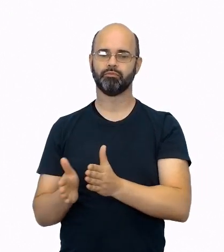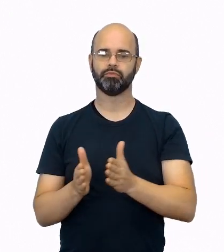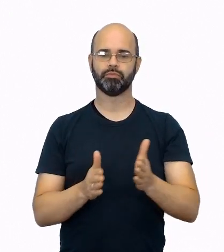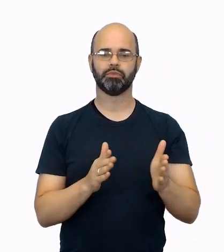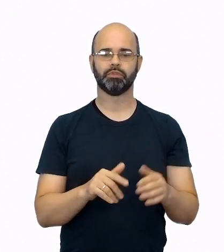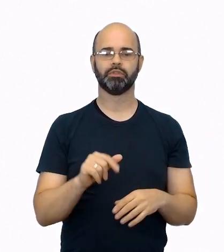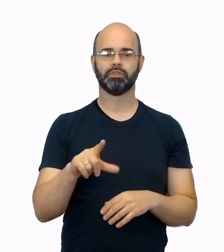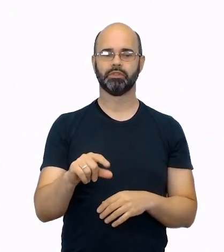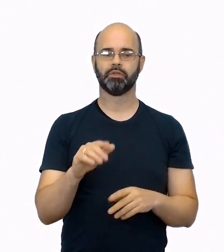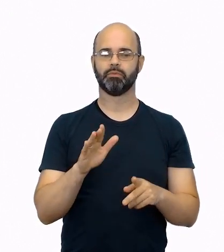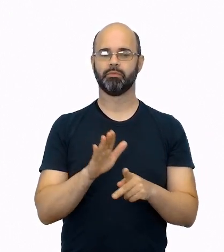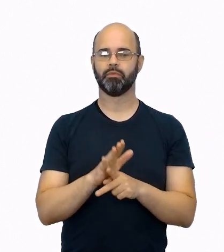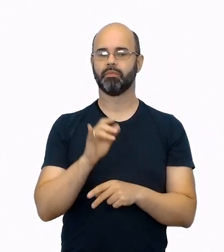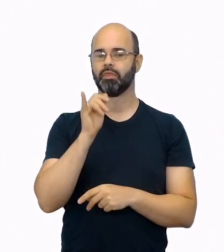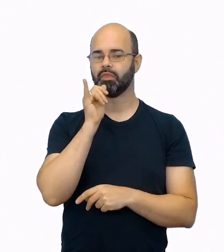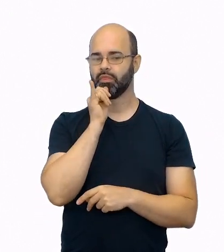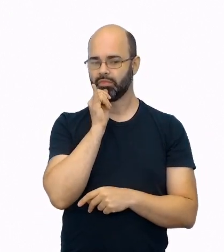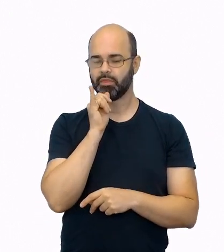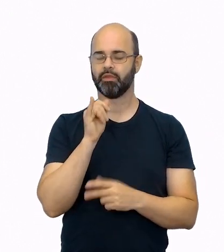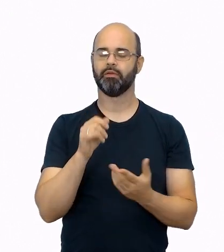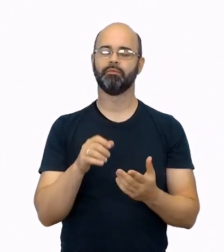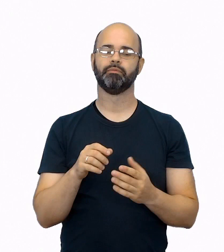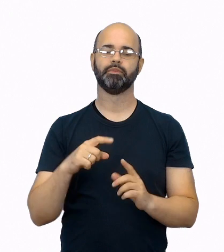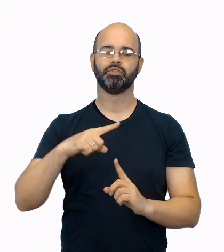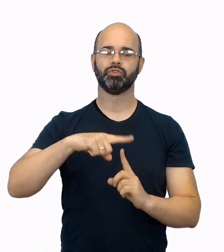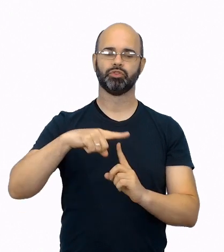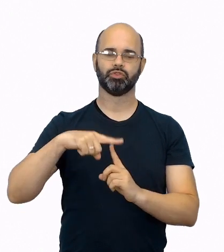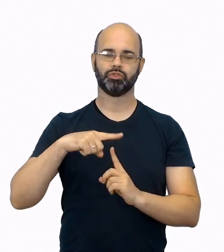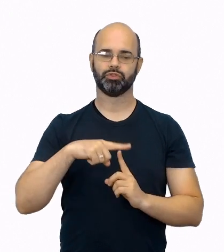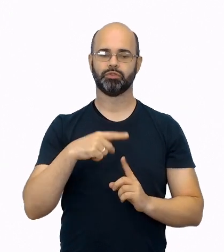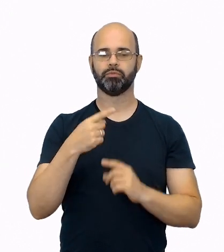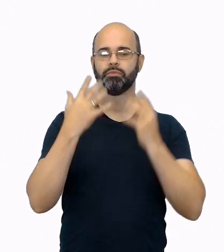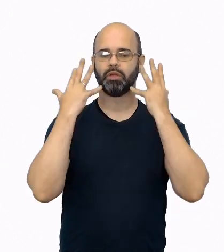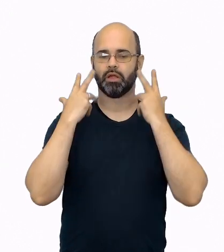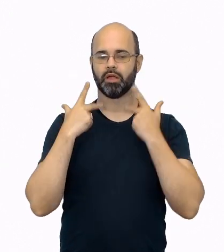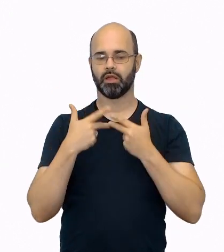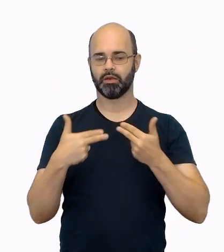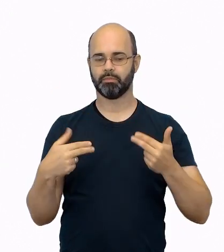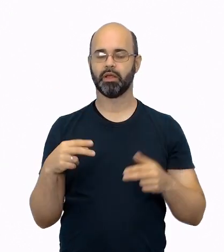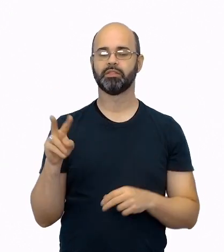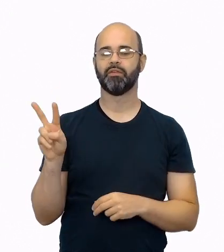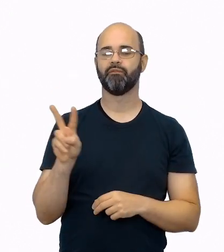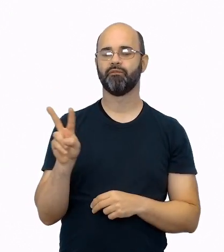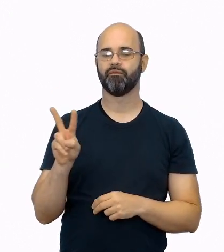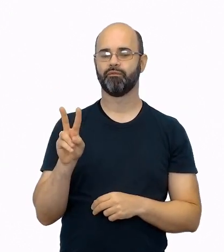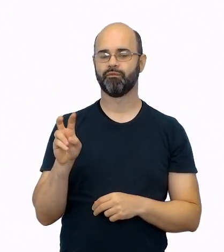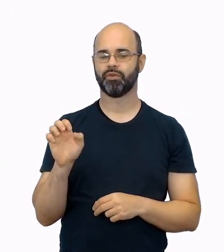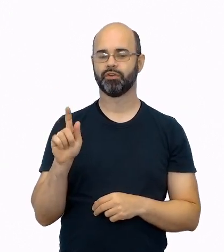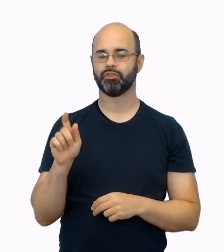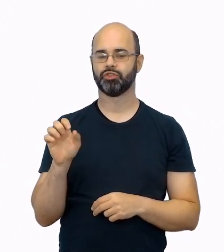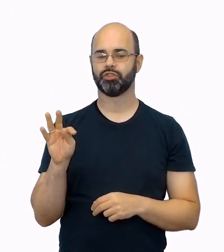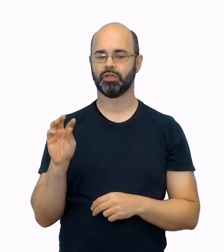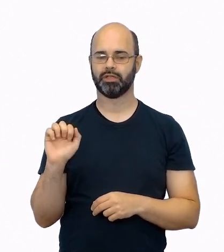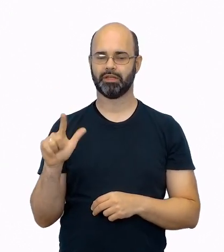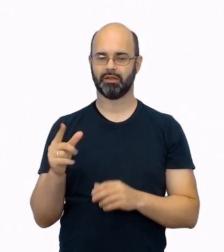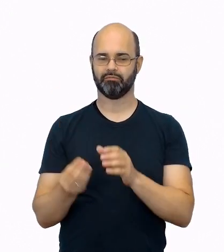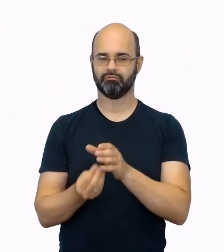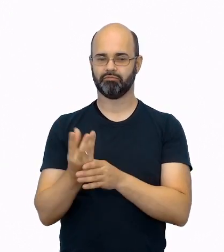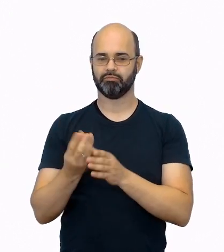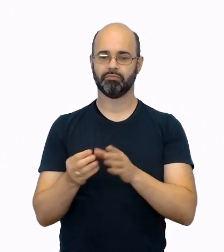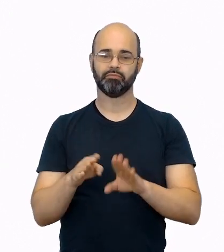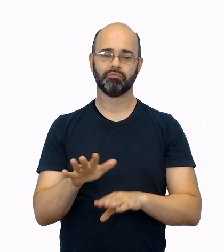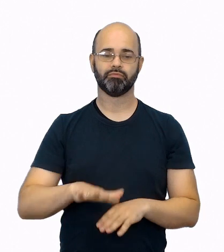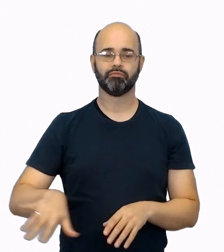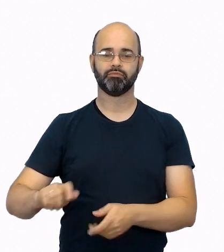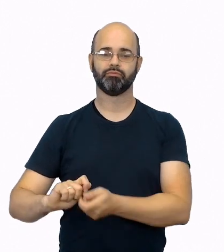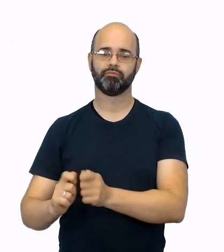seleção artificial de espécies animais e vegetais, bem como os impactos da transformação e adaptação do ambiente